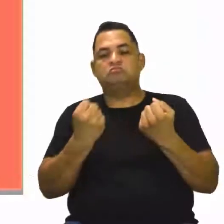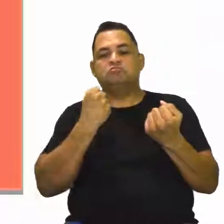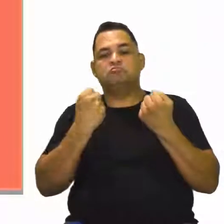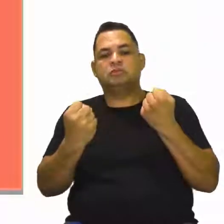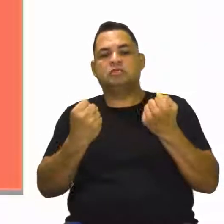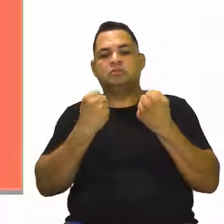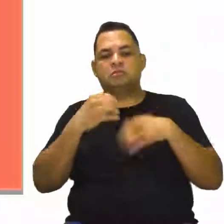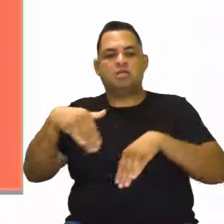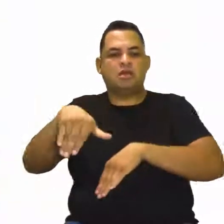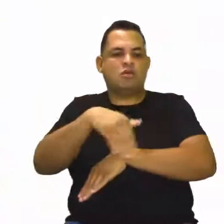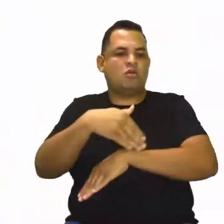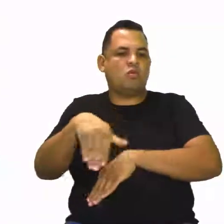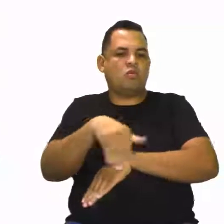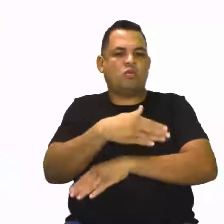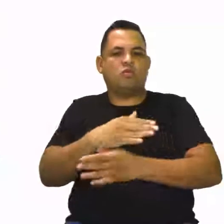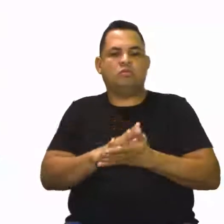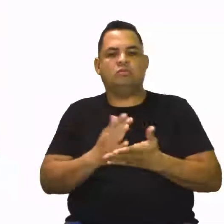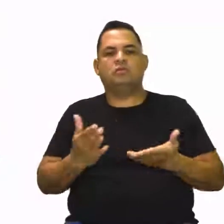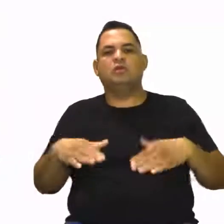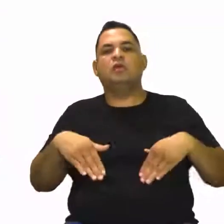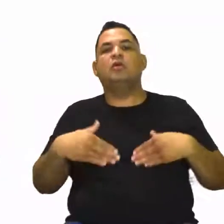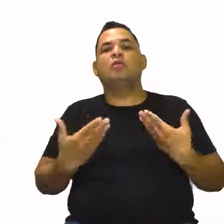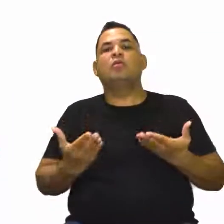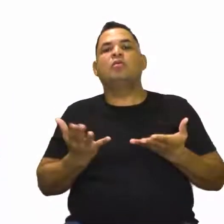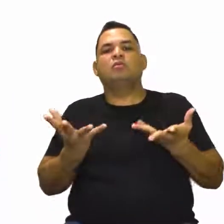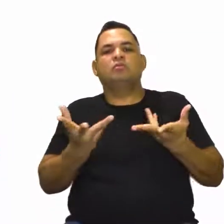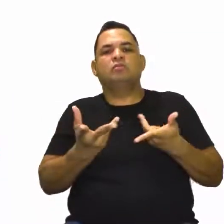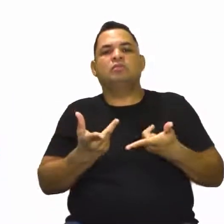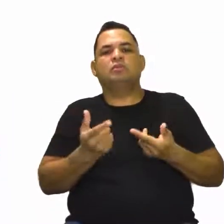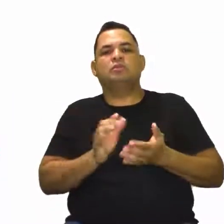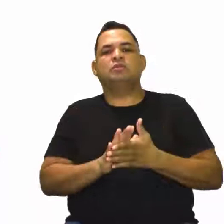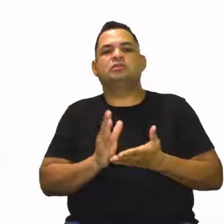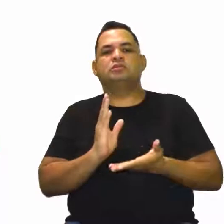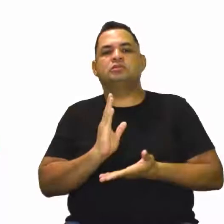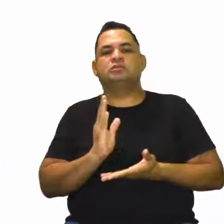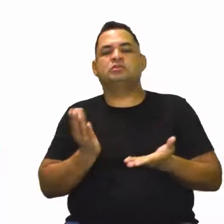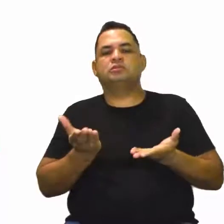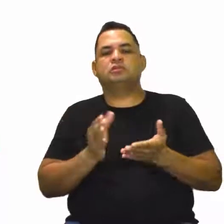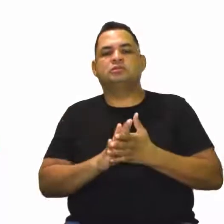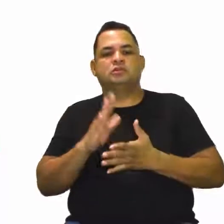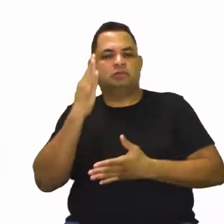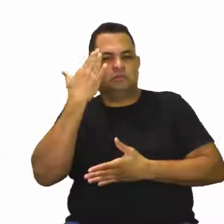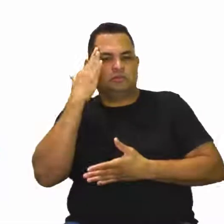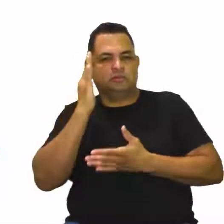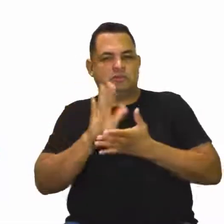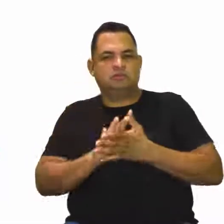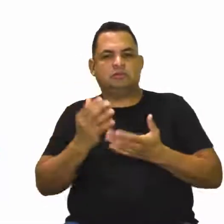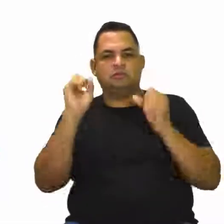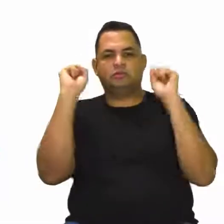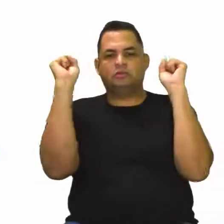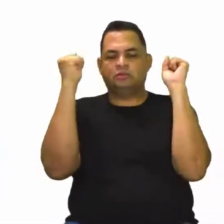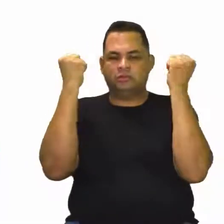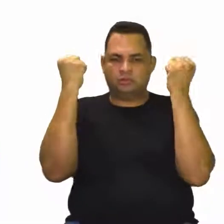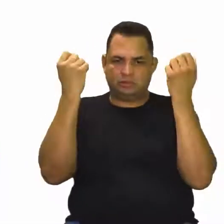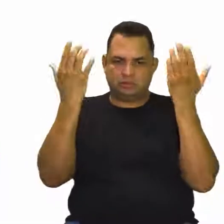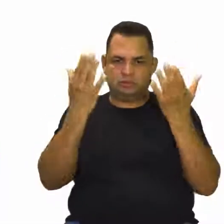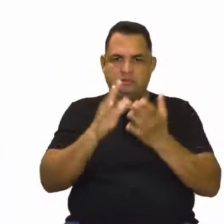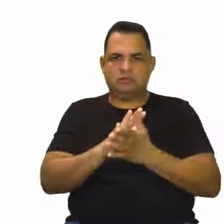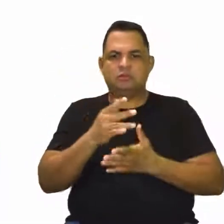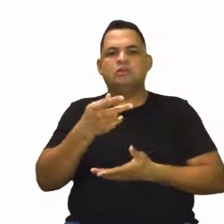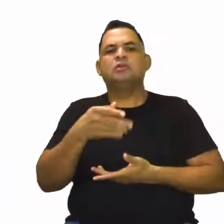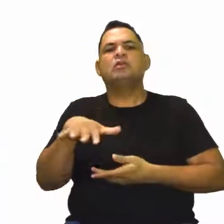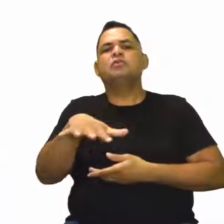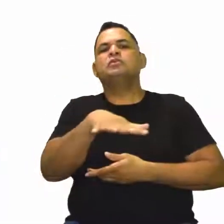livre, certo? E aí, qual a habilidade de hoje, prof? Compreender a atividade física e